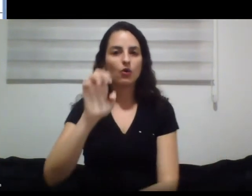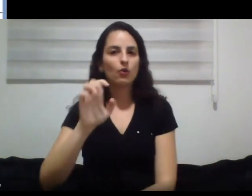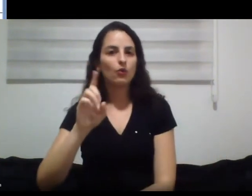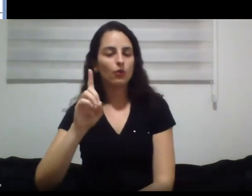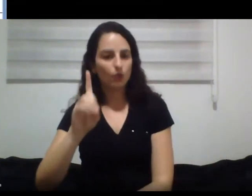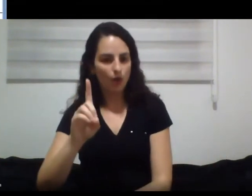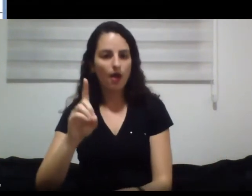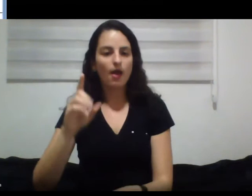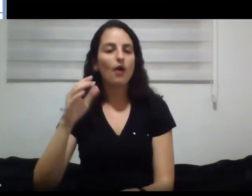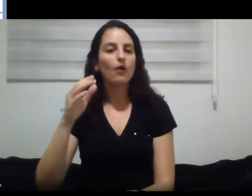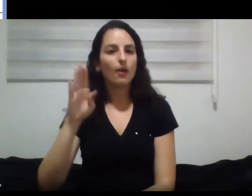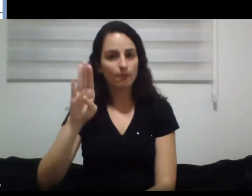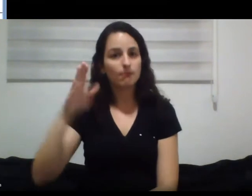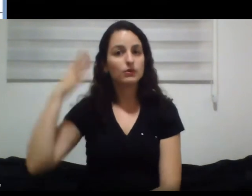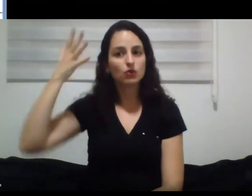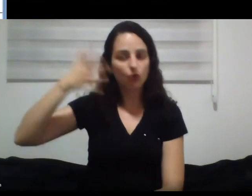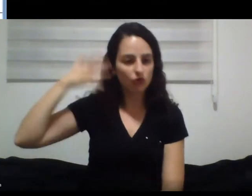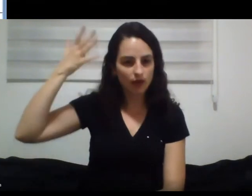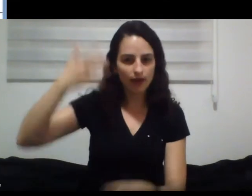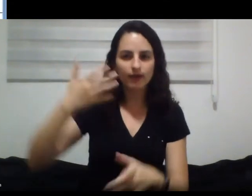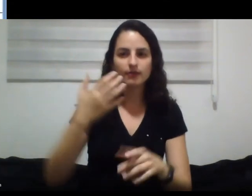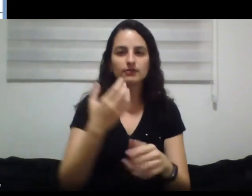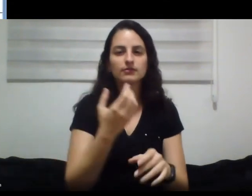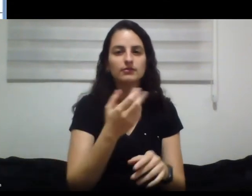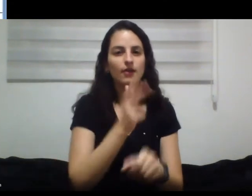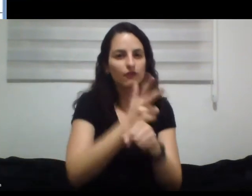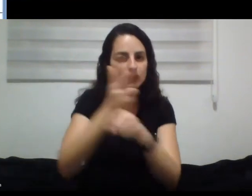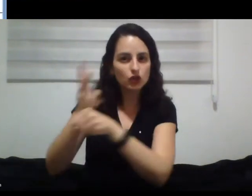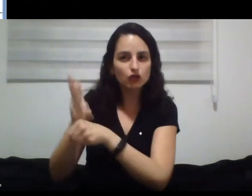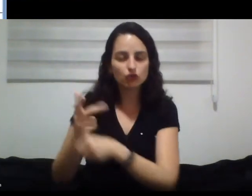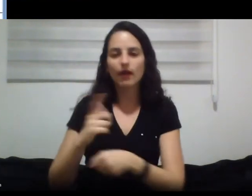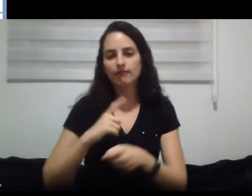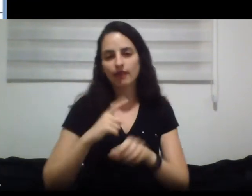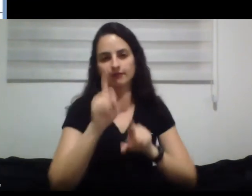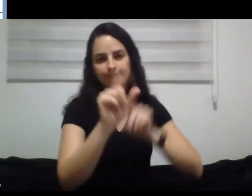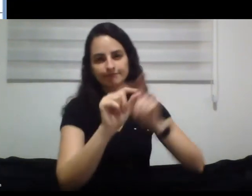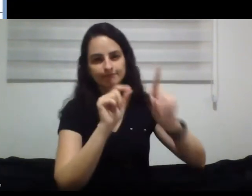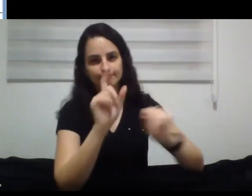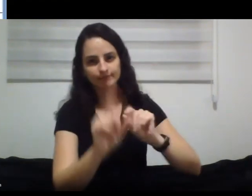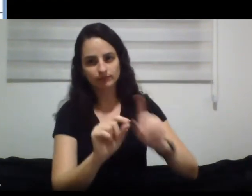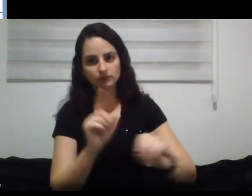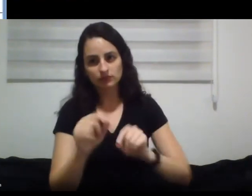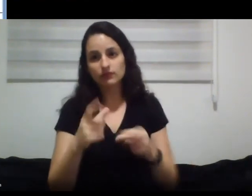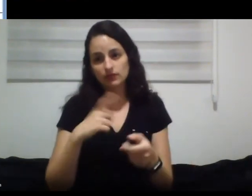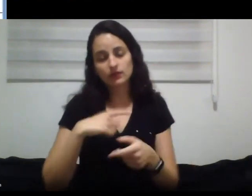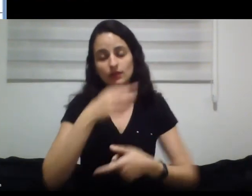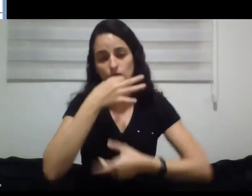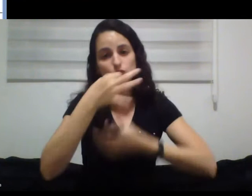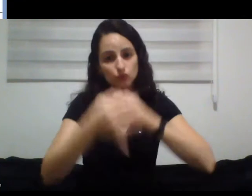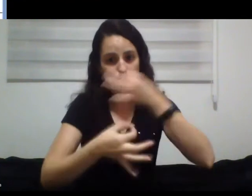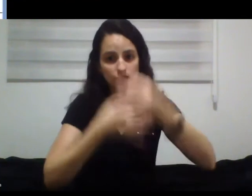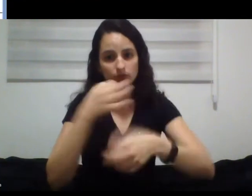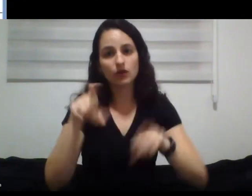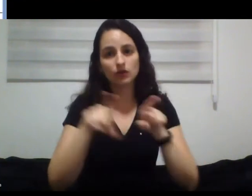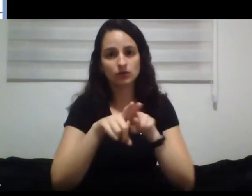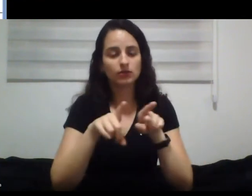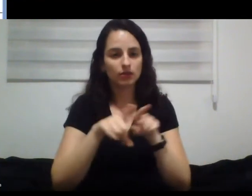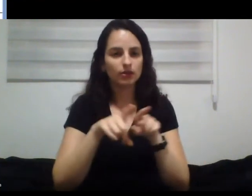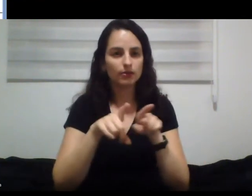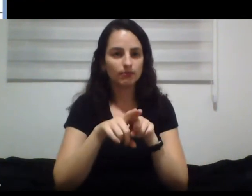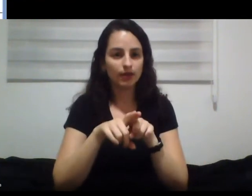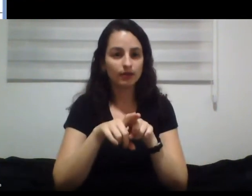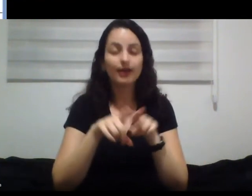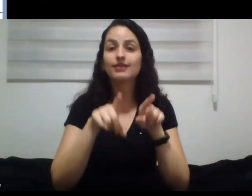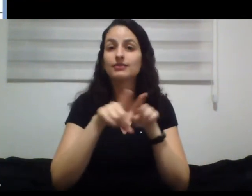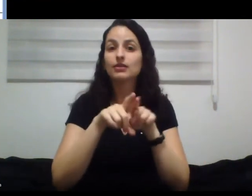e algumas webconferências. Isso, Tem uma confusão com a palavra Google, né? Porque,